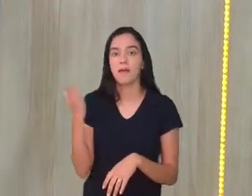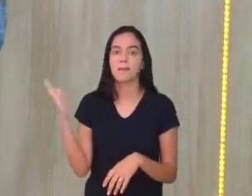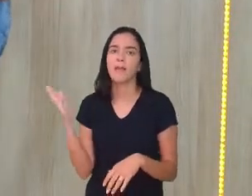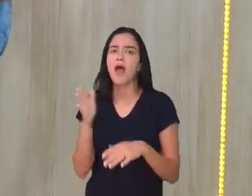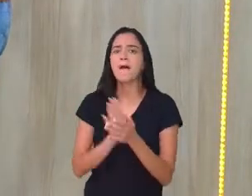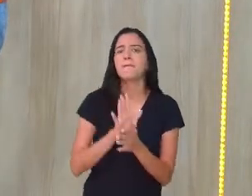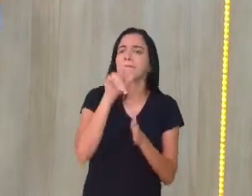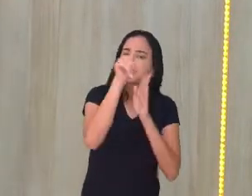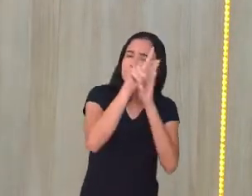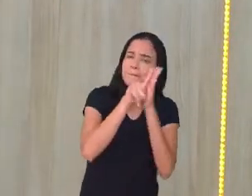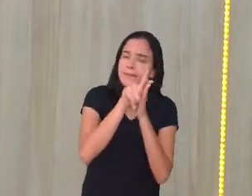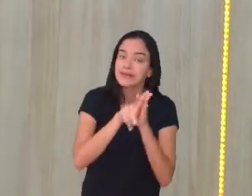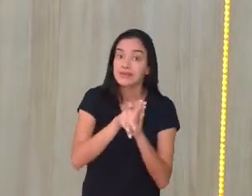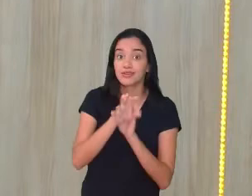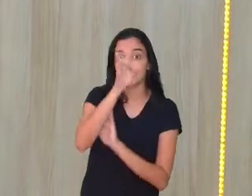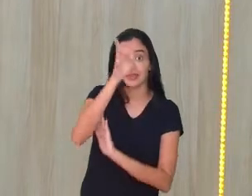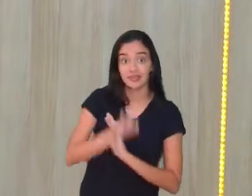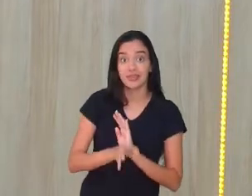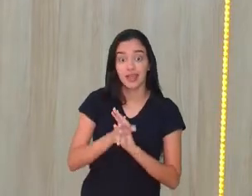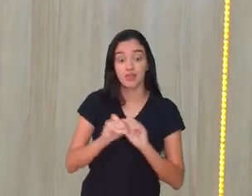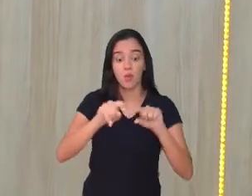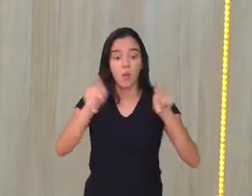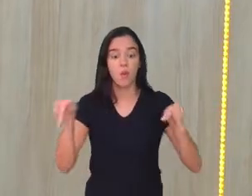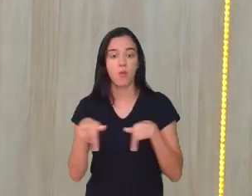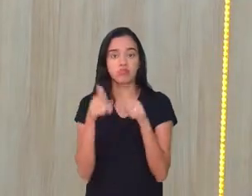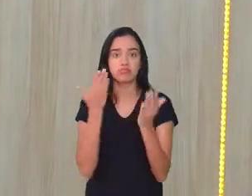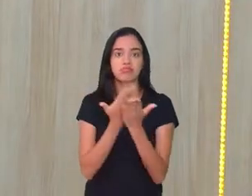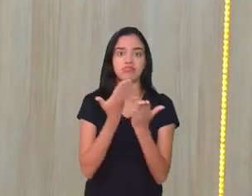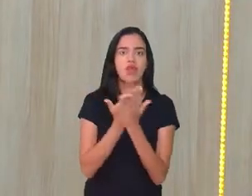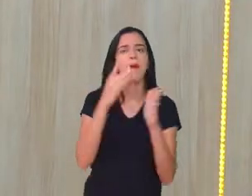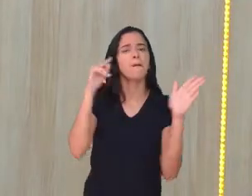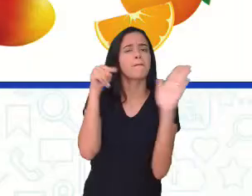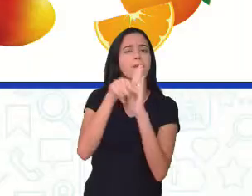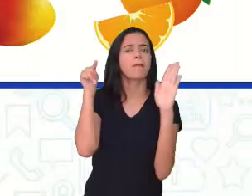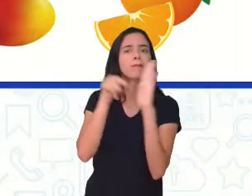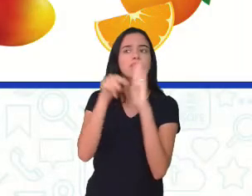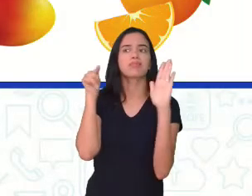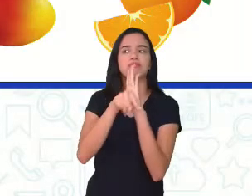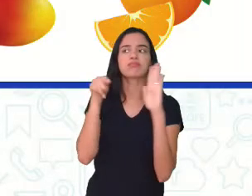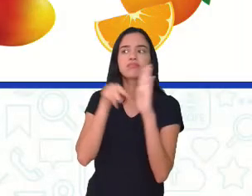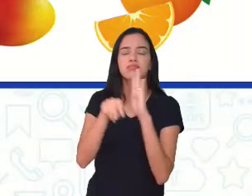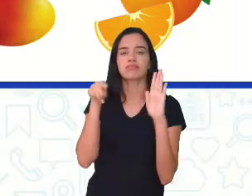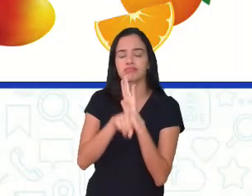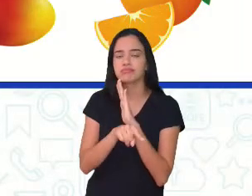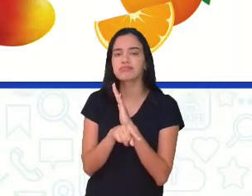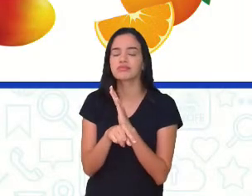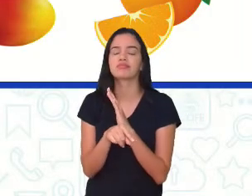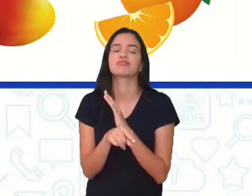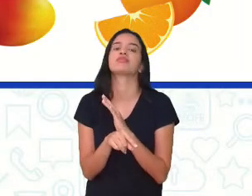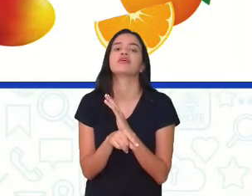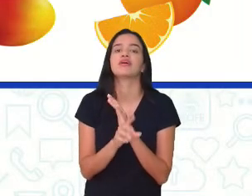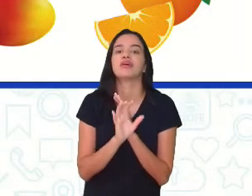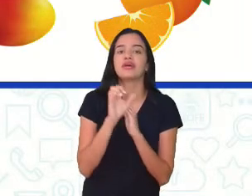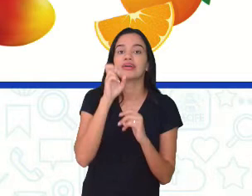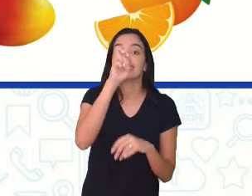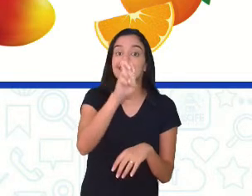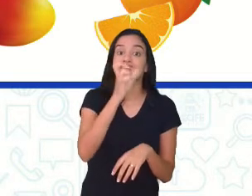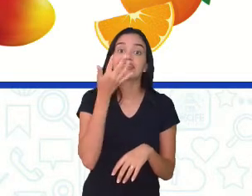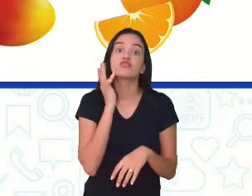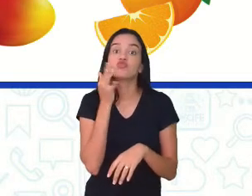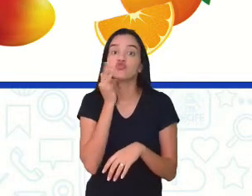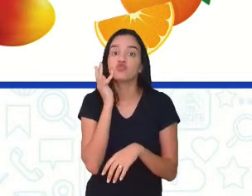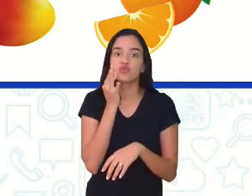uma pesquisa, certo? Em uma sala de aula, perguntando, dentre essas 5